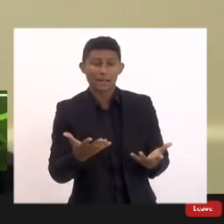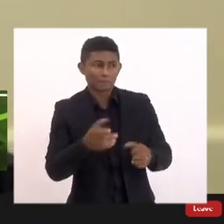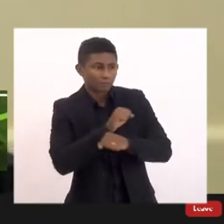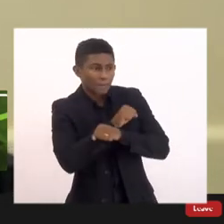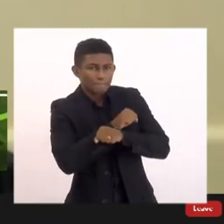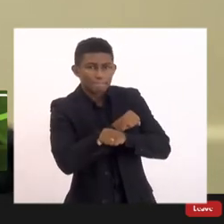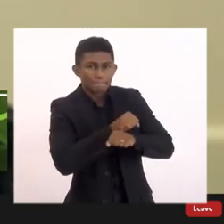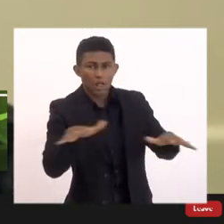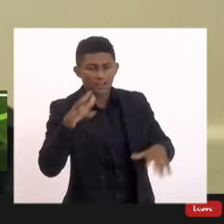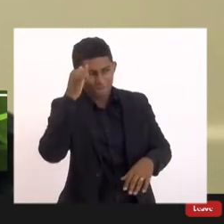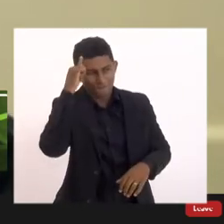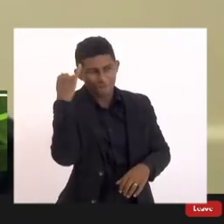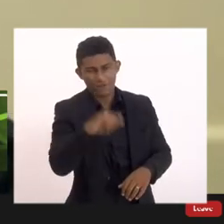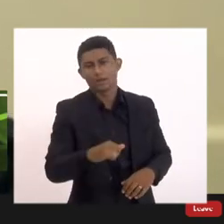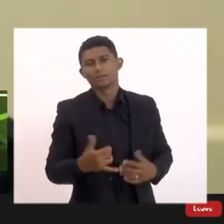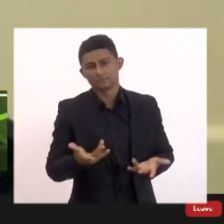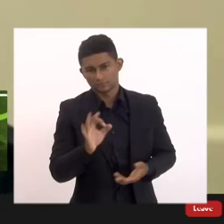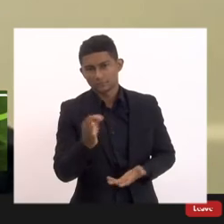da escola.